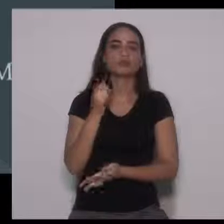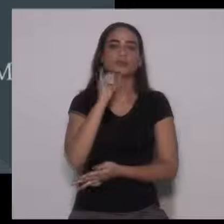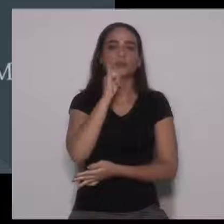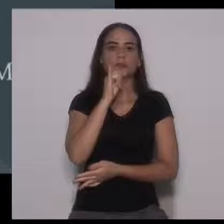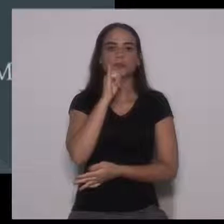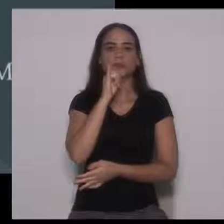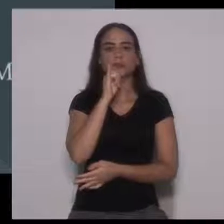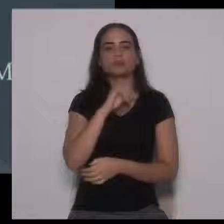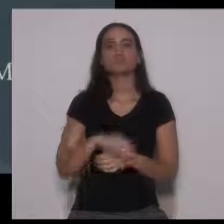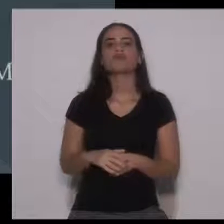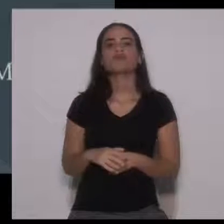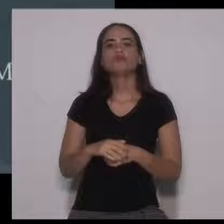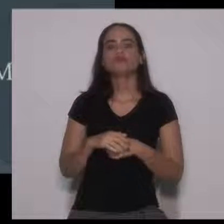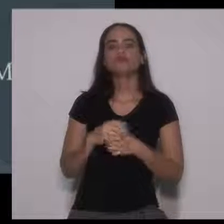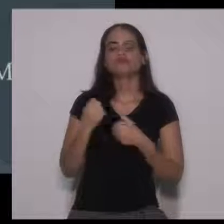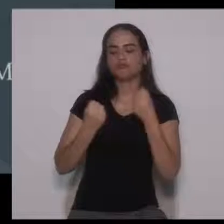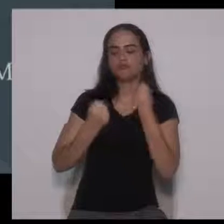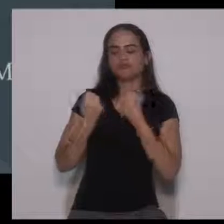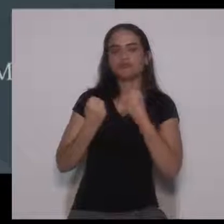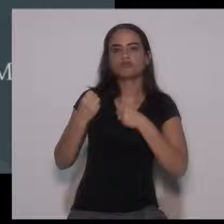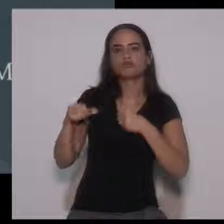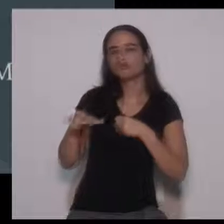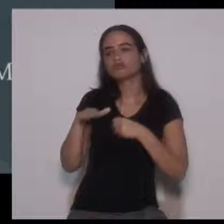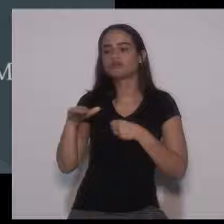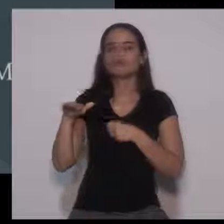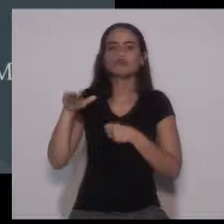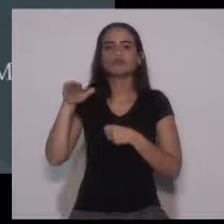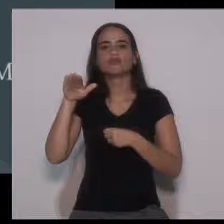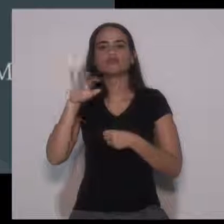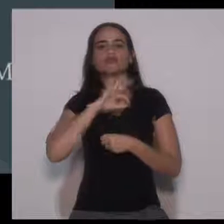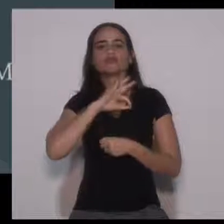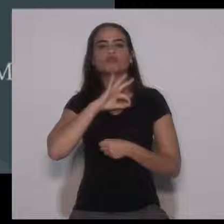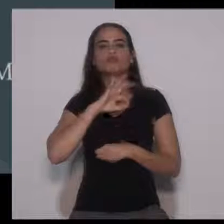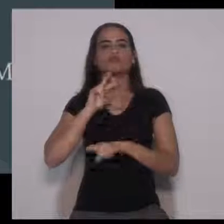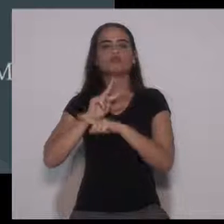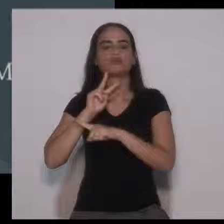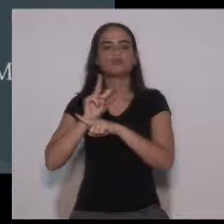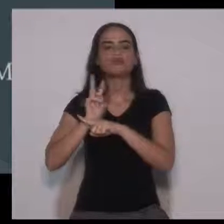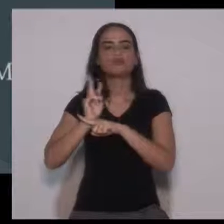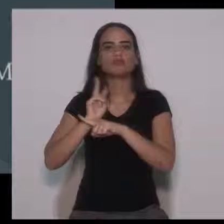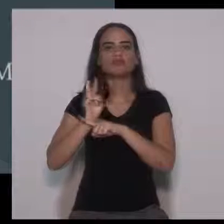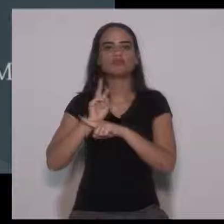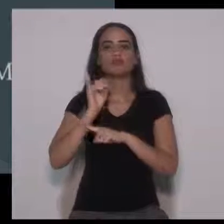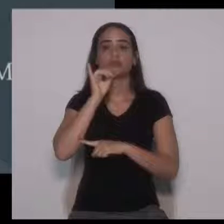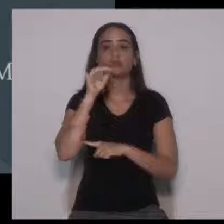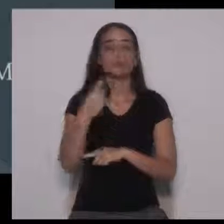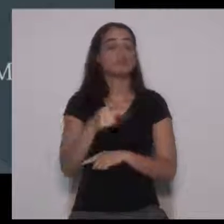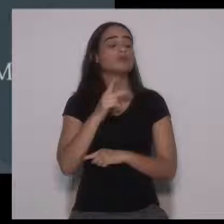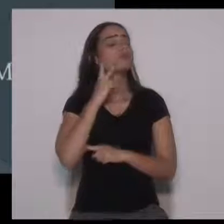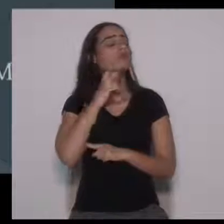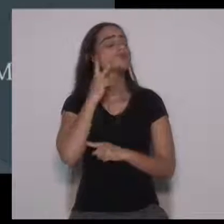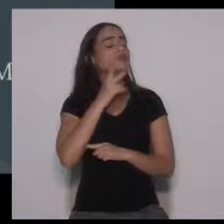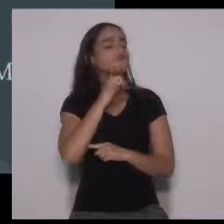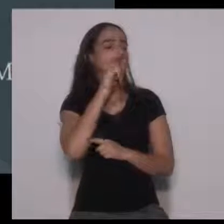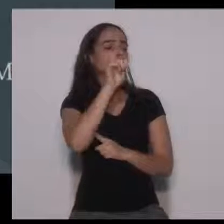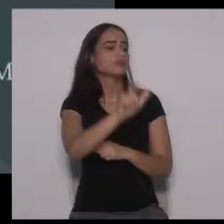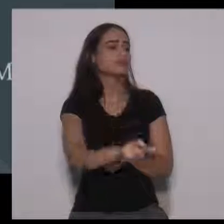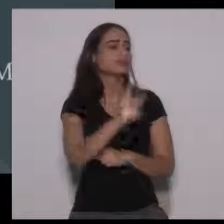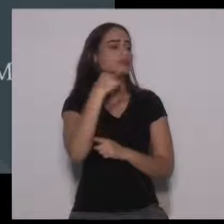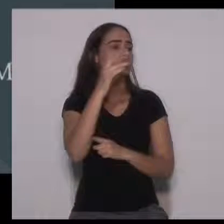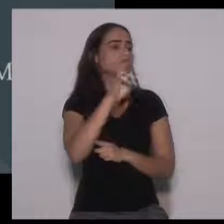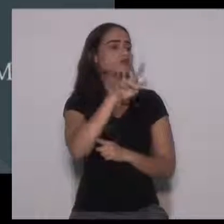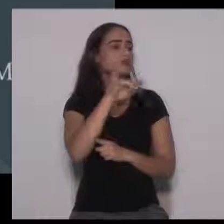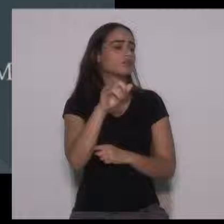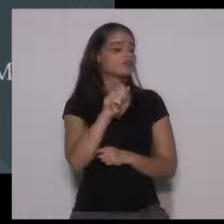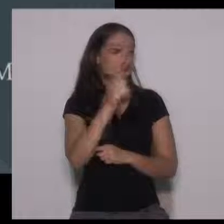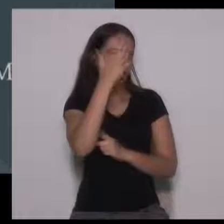escolta policial, casa-abrigo para as mulheres poderem sair de casa, né? Como é que está isso aqui em Vinhedo? Talvez a vereadora Flávia